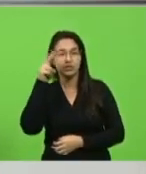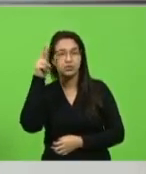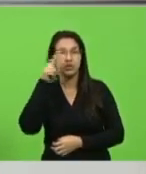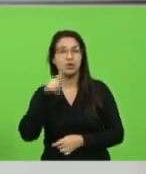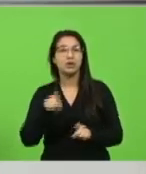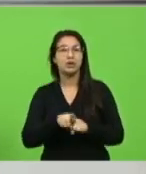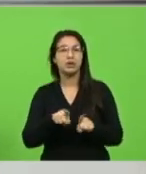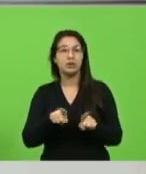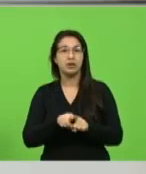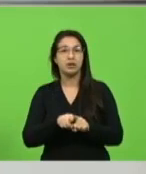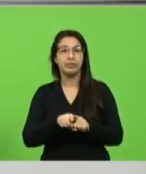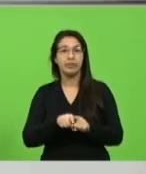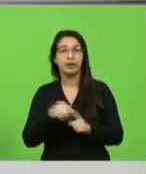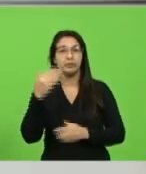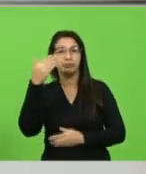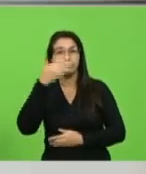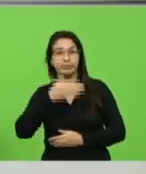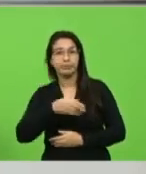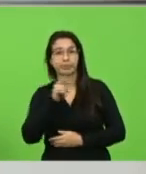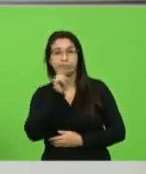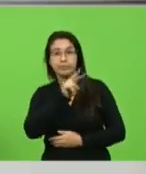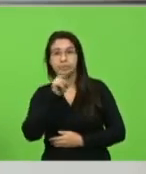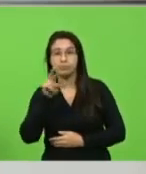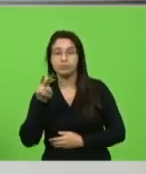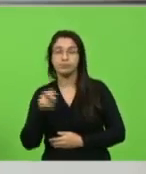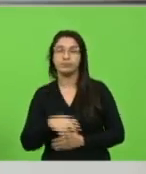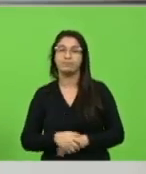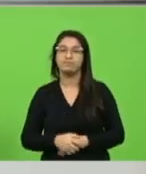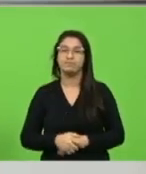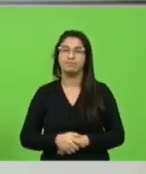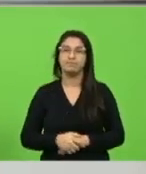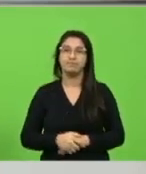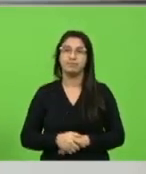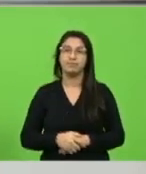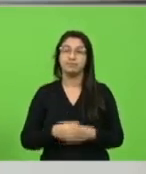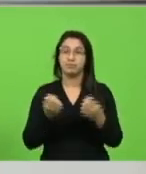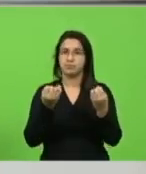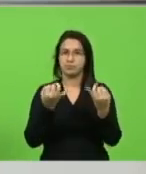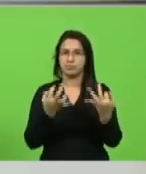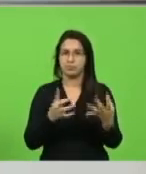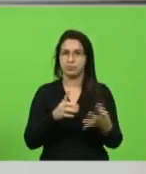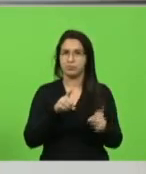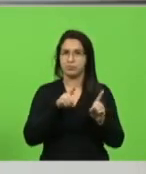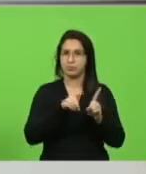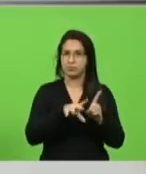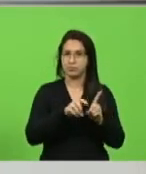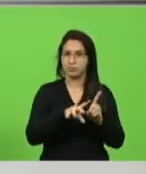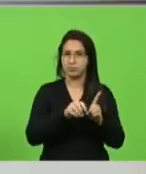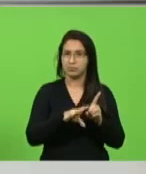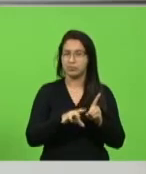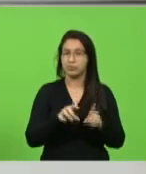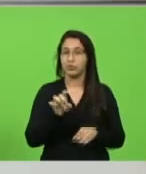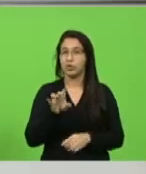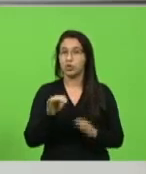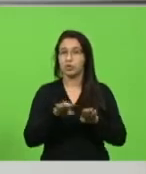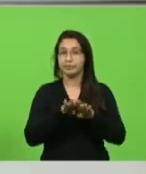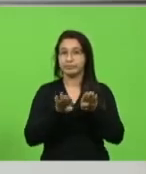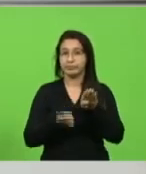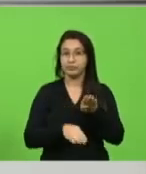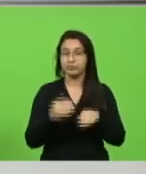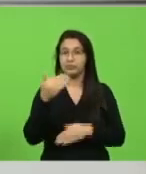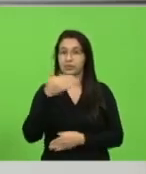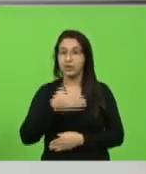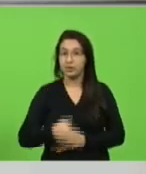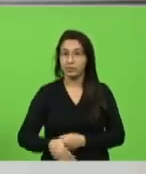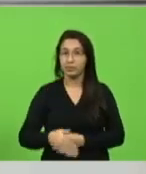física. Complementa esse doutrinador: o indício é somente subordinado à prova porque